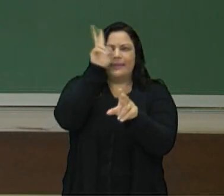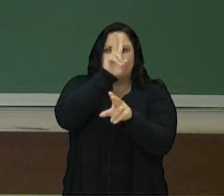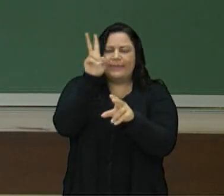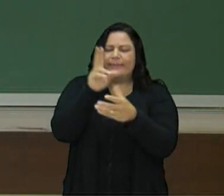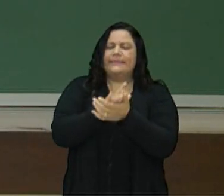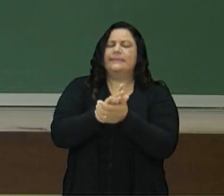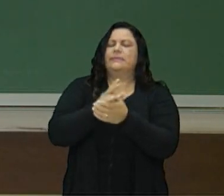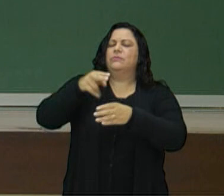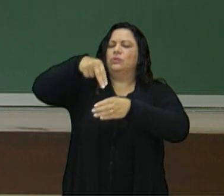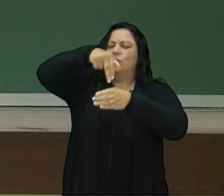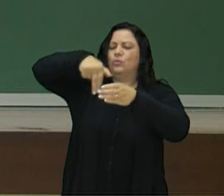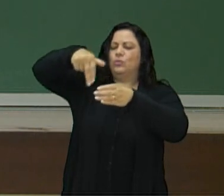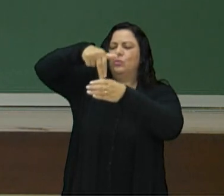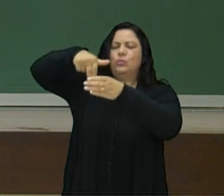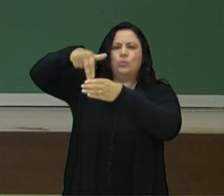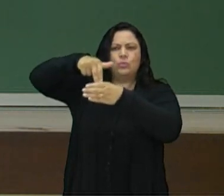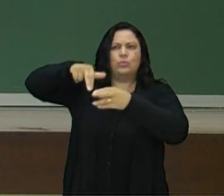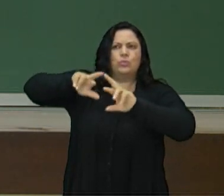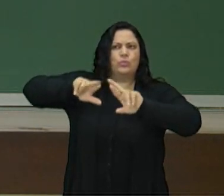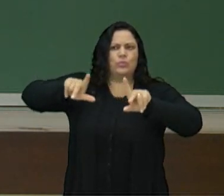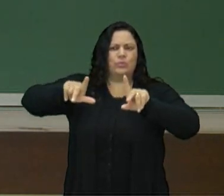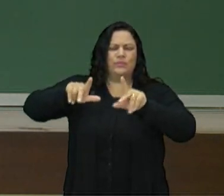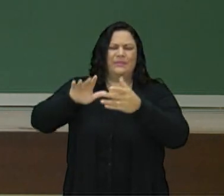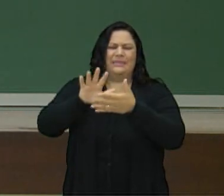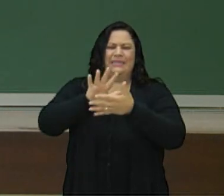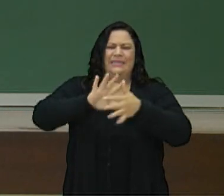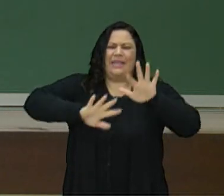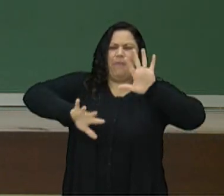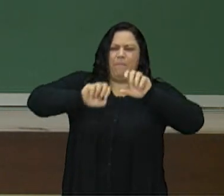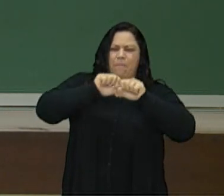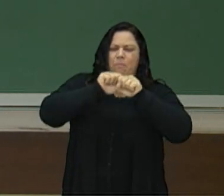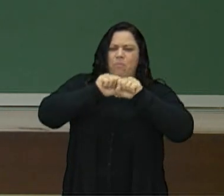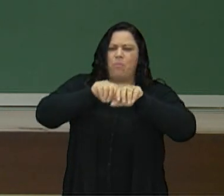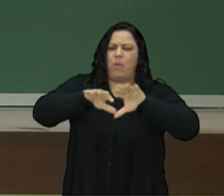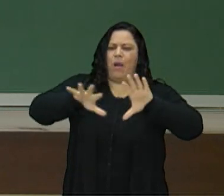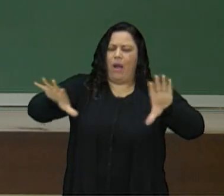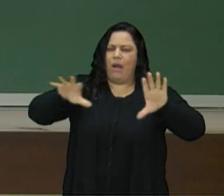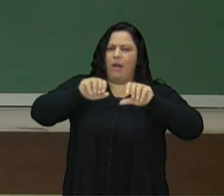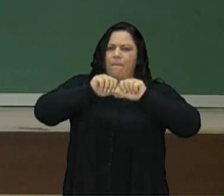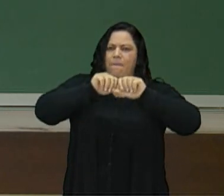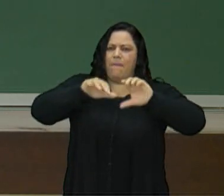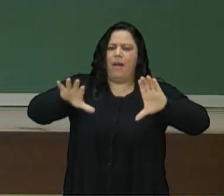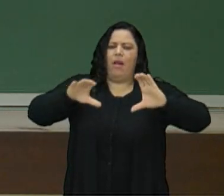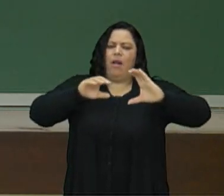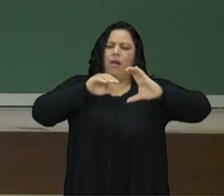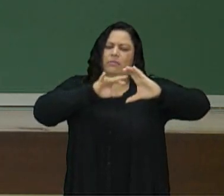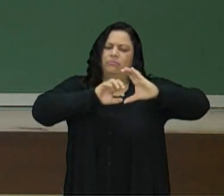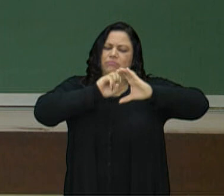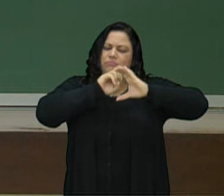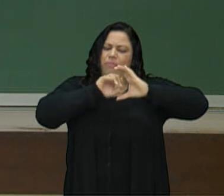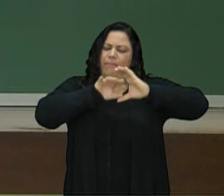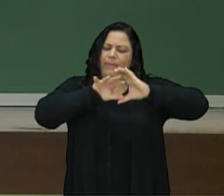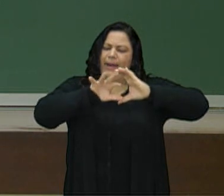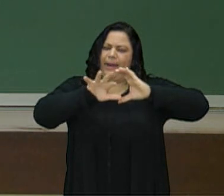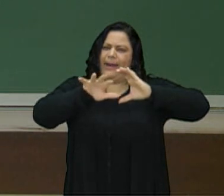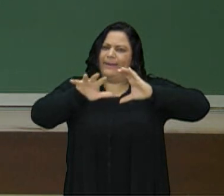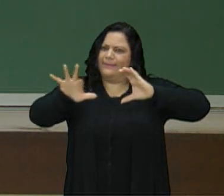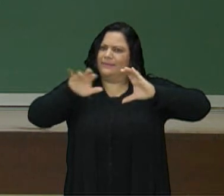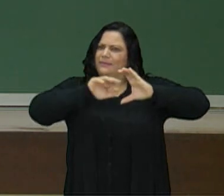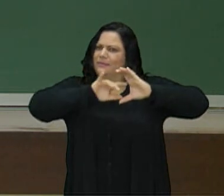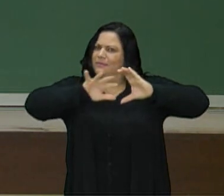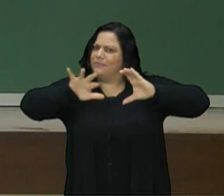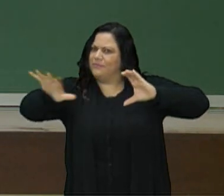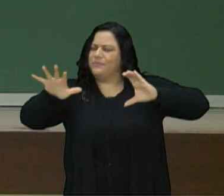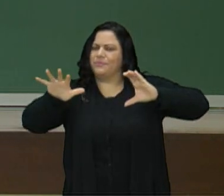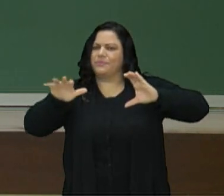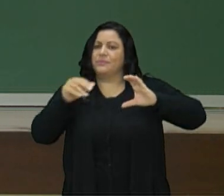guarda-roupa? Então está espalhado, está bagunçado, está solto dentro da célula. E a célula tem uma única membrana, a membrana plasmática, que